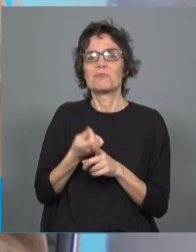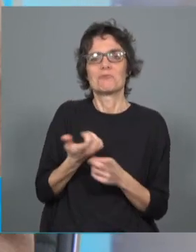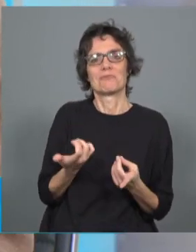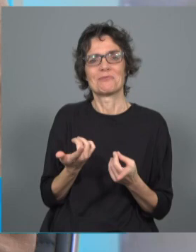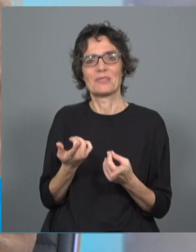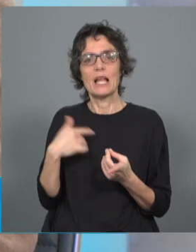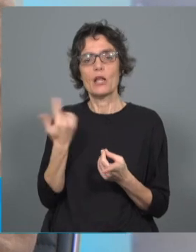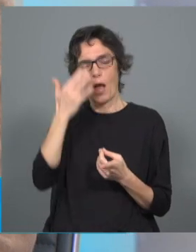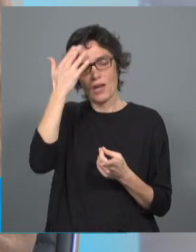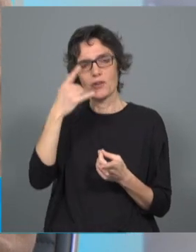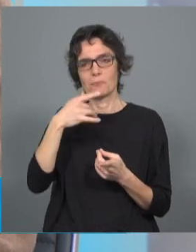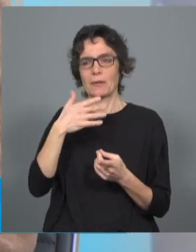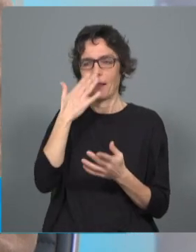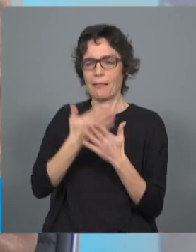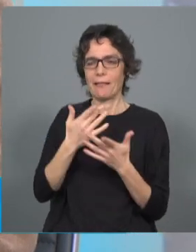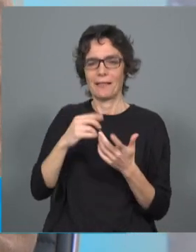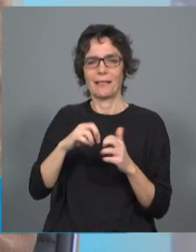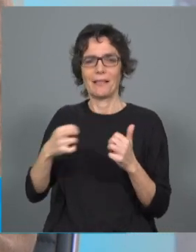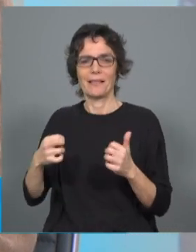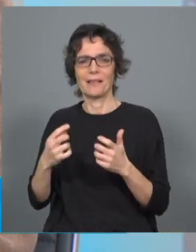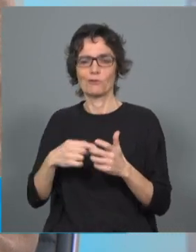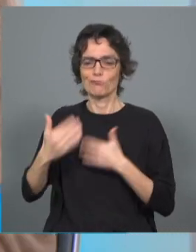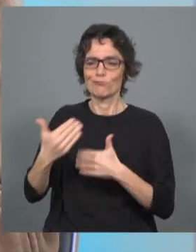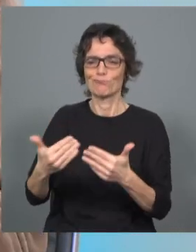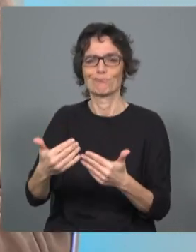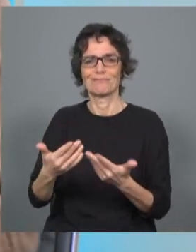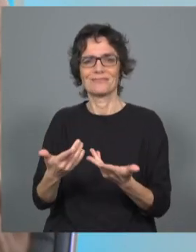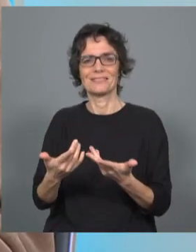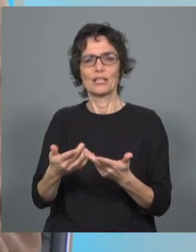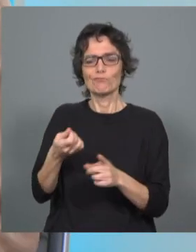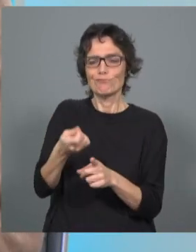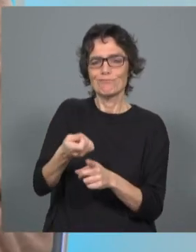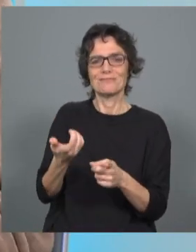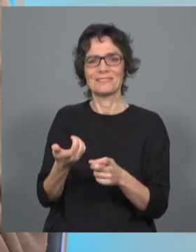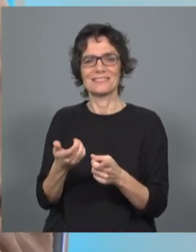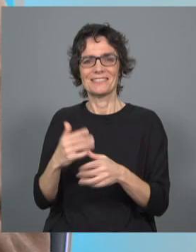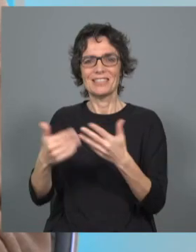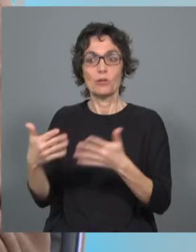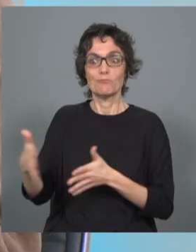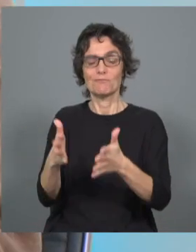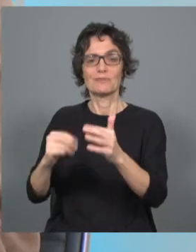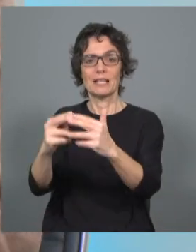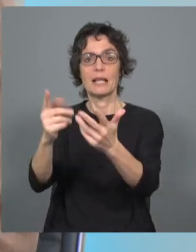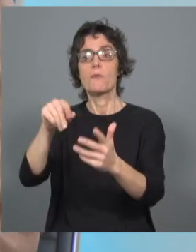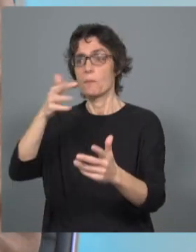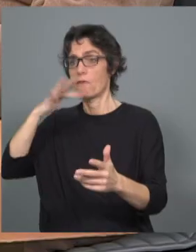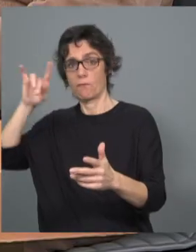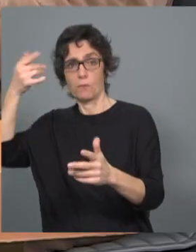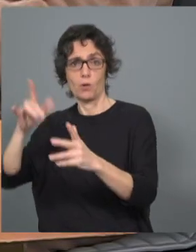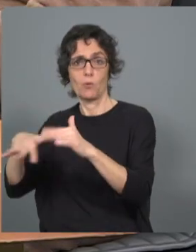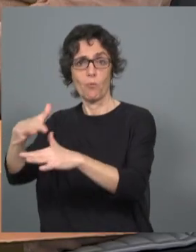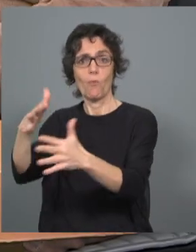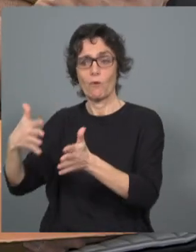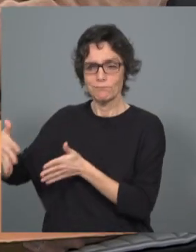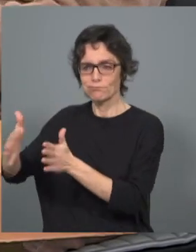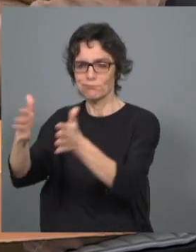todas essas dificuldades. E estão constituídas, do lado de lá também, outra família, e as coisas